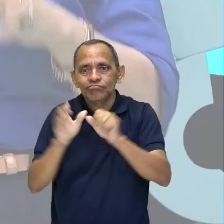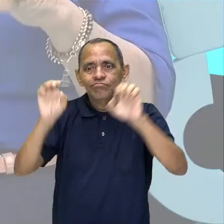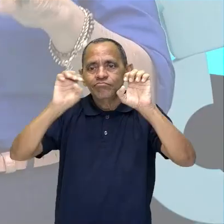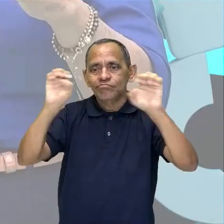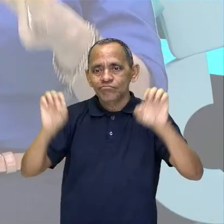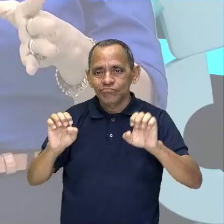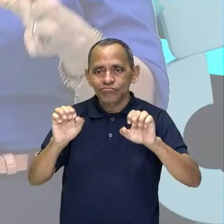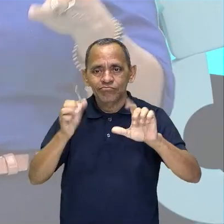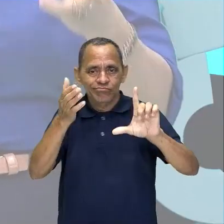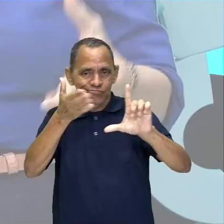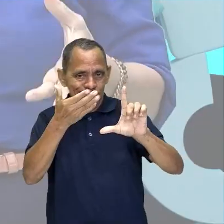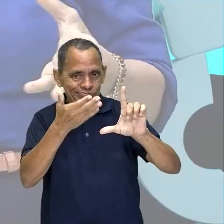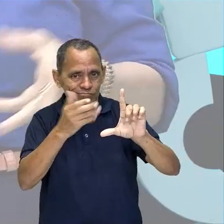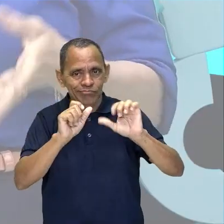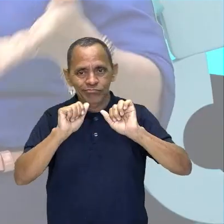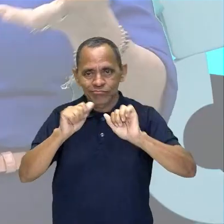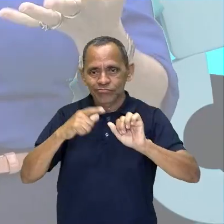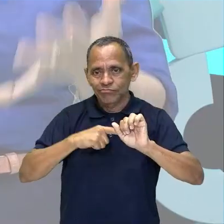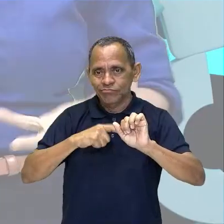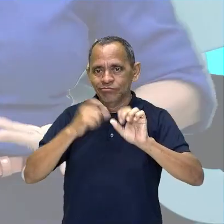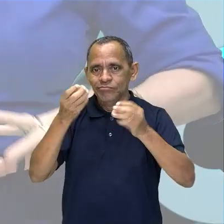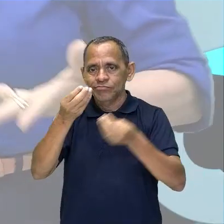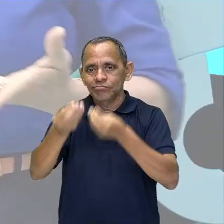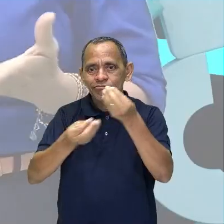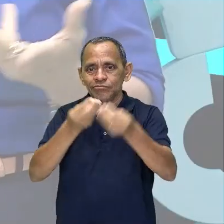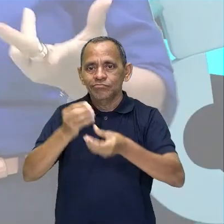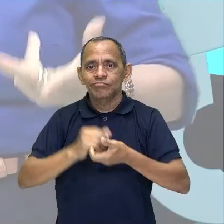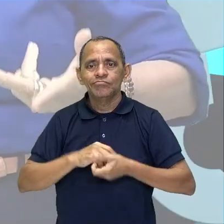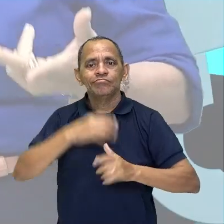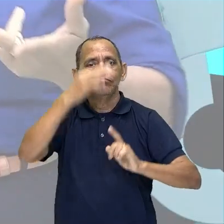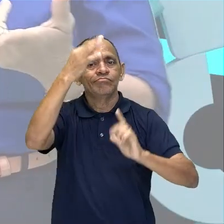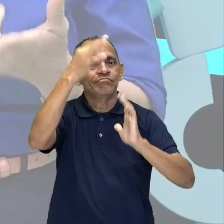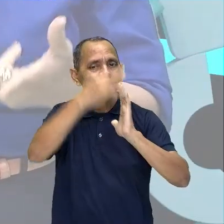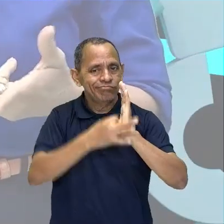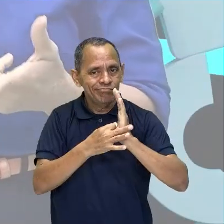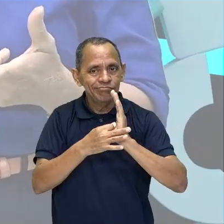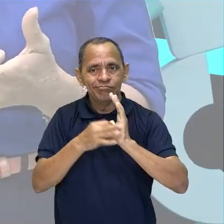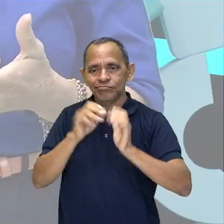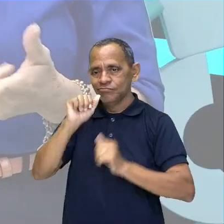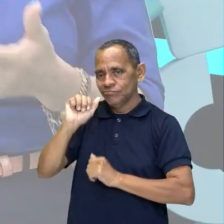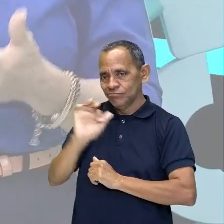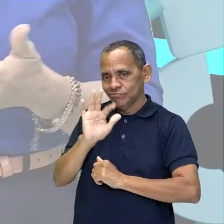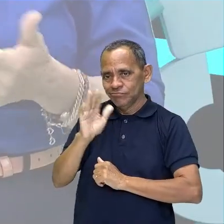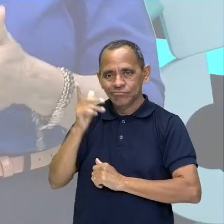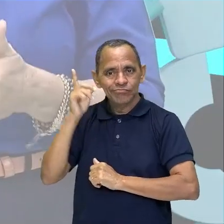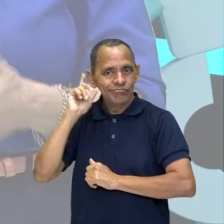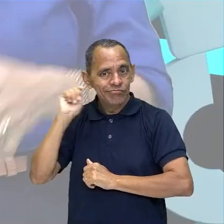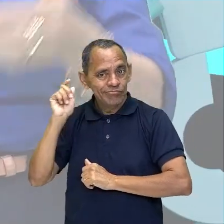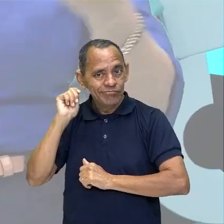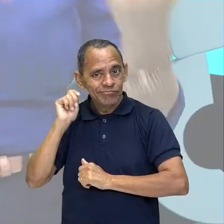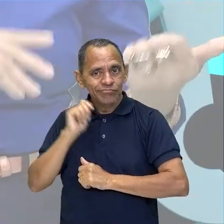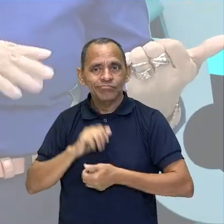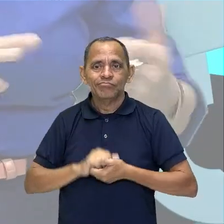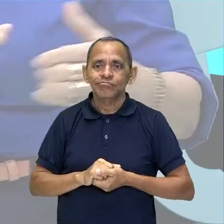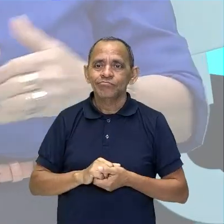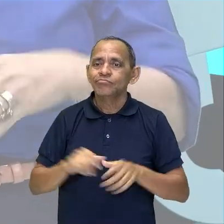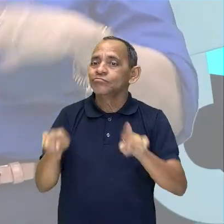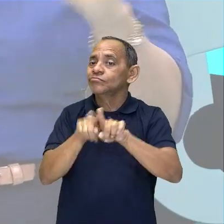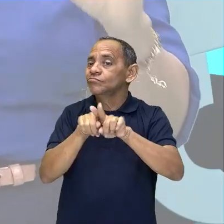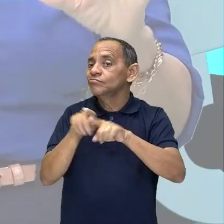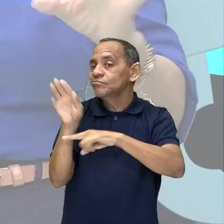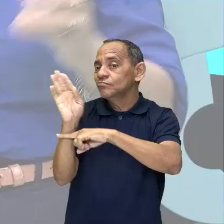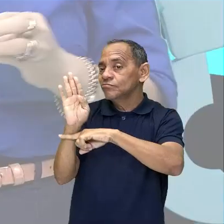e que podem ser, como nós vimos, textos, imagens, áudios, são os sons,